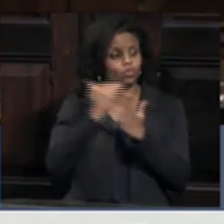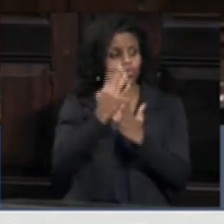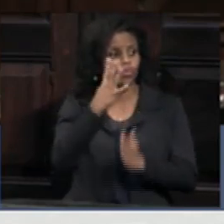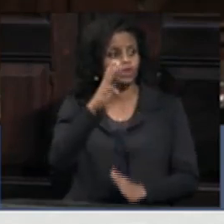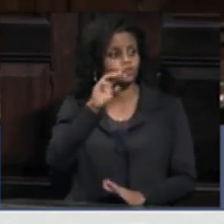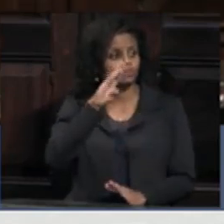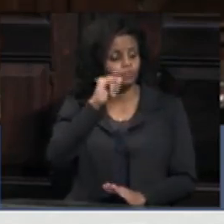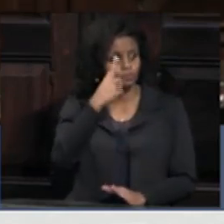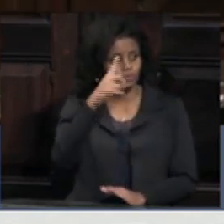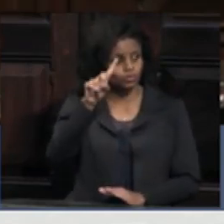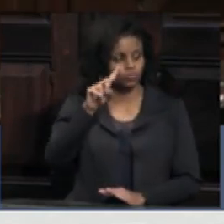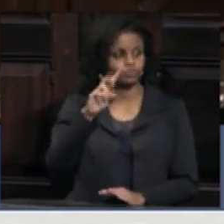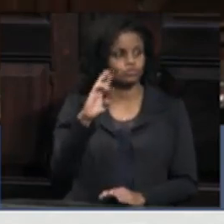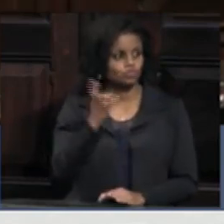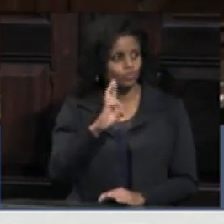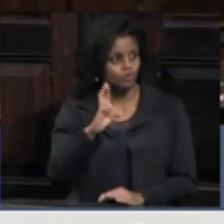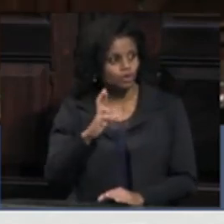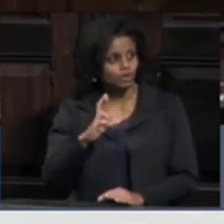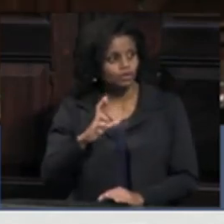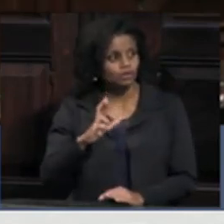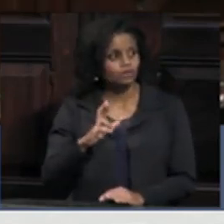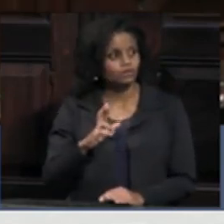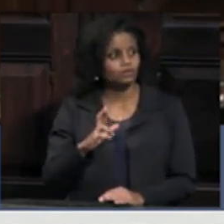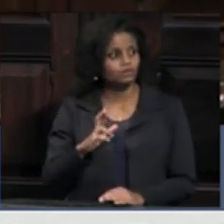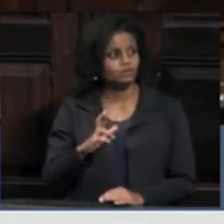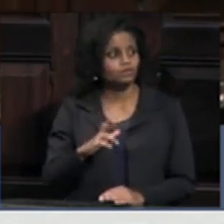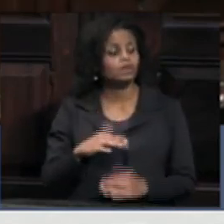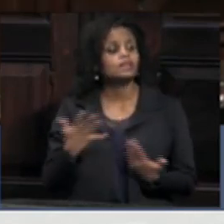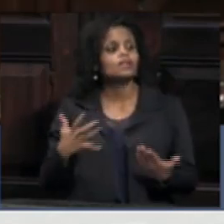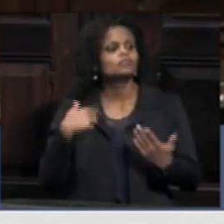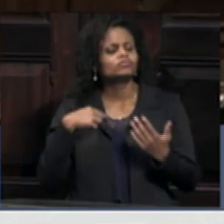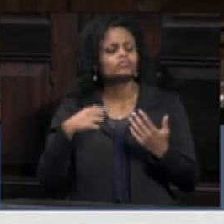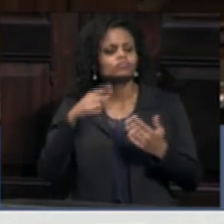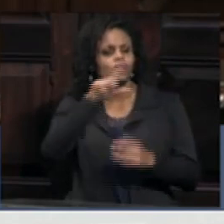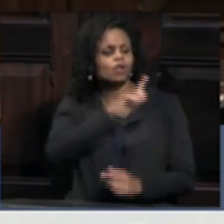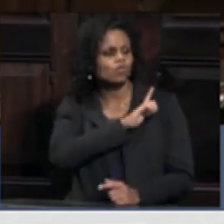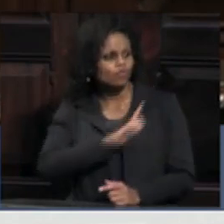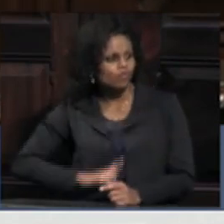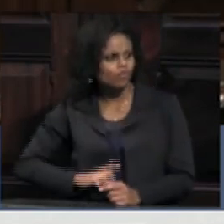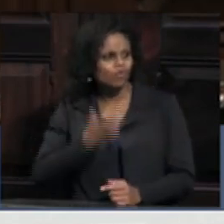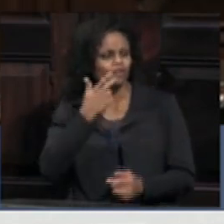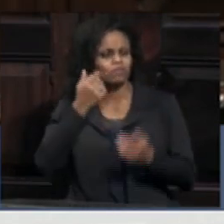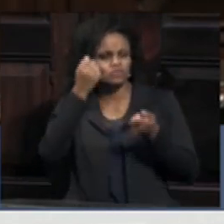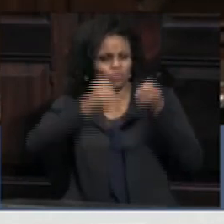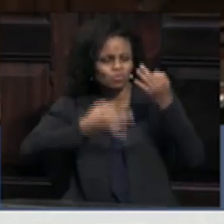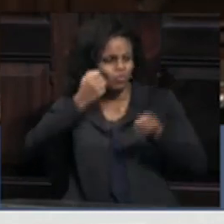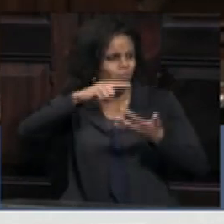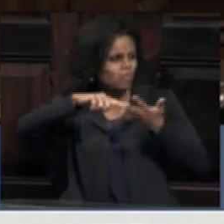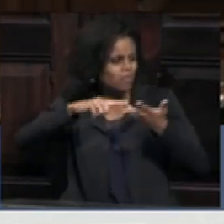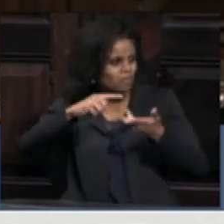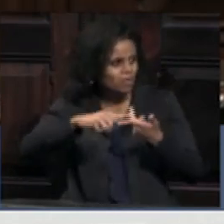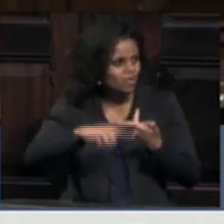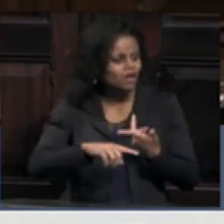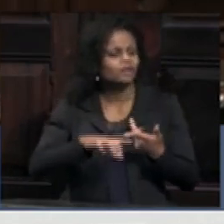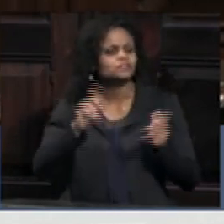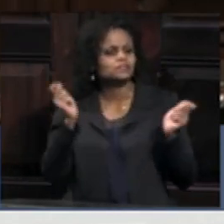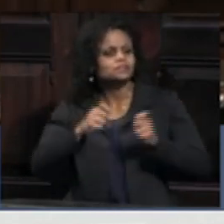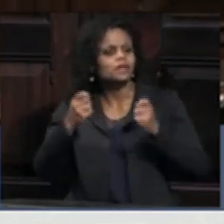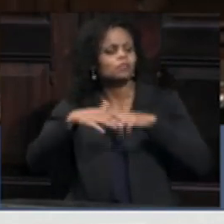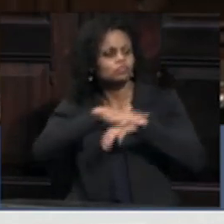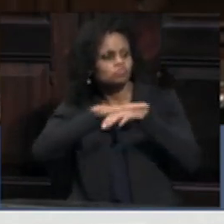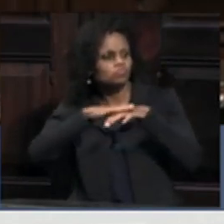as ações da SEDAI. Portanto, tem um rosário de argumentos, dá para conversar, dá para dialogar, e enquanto